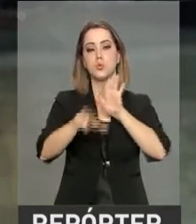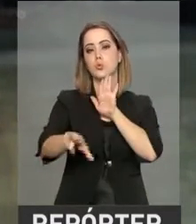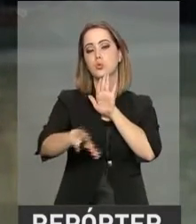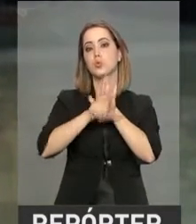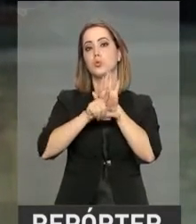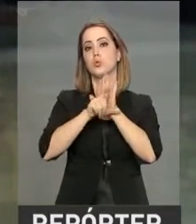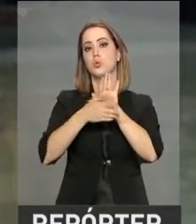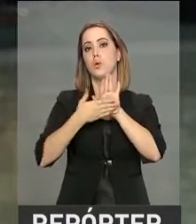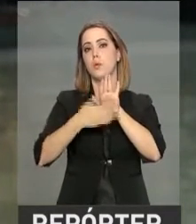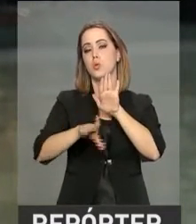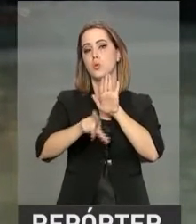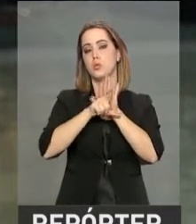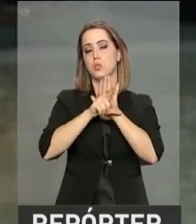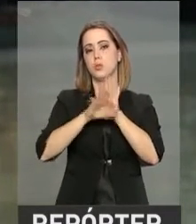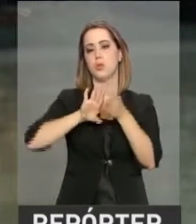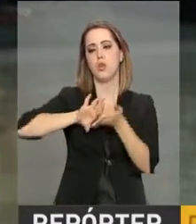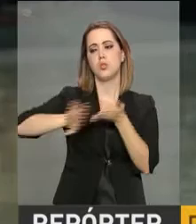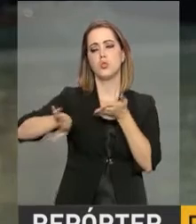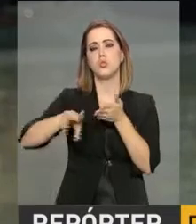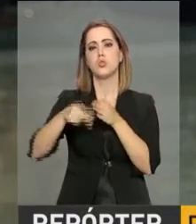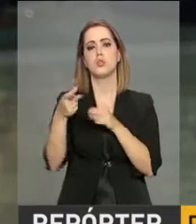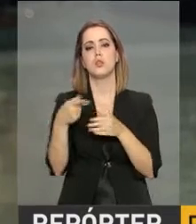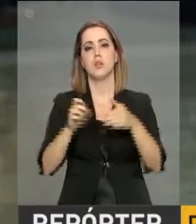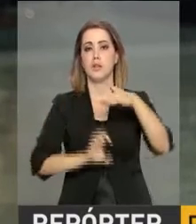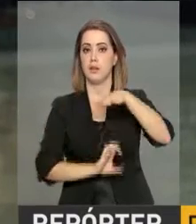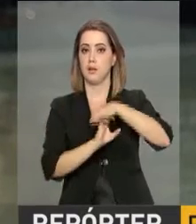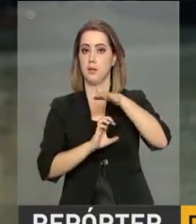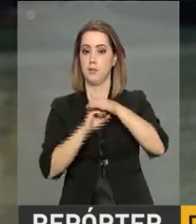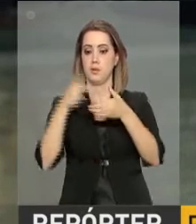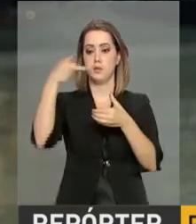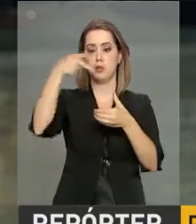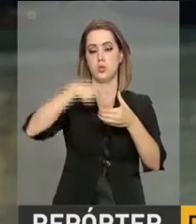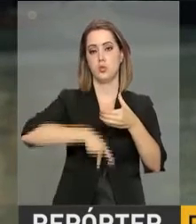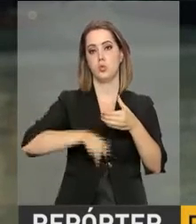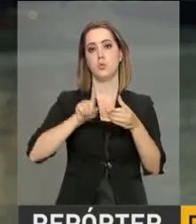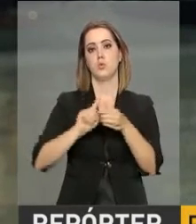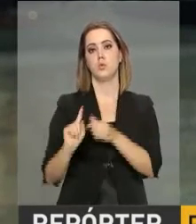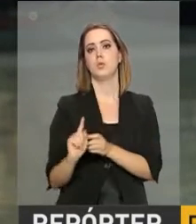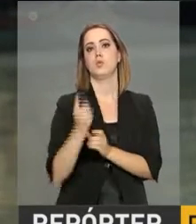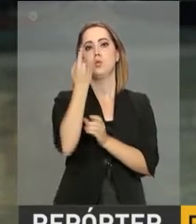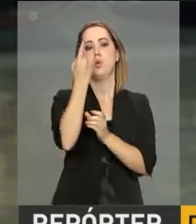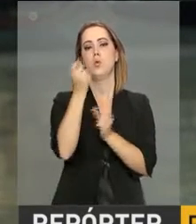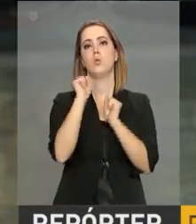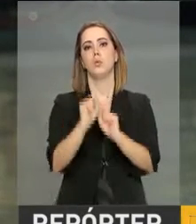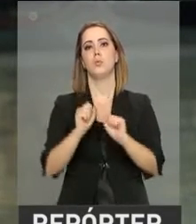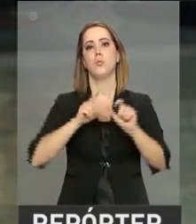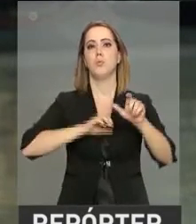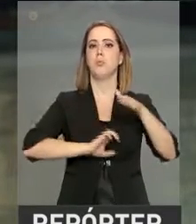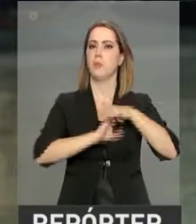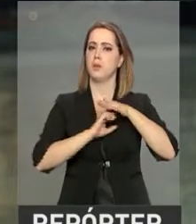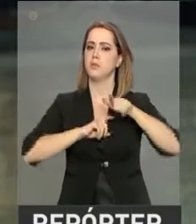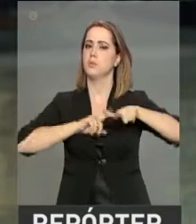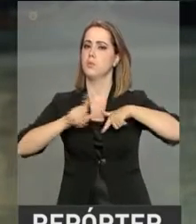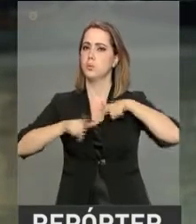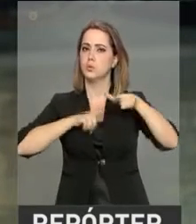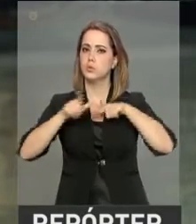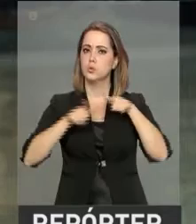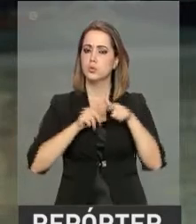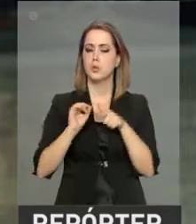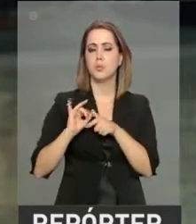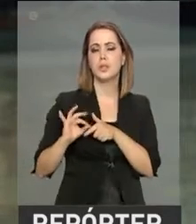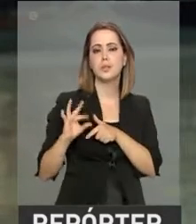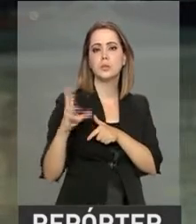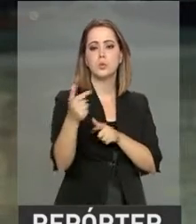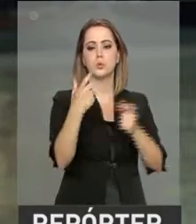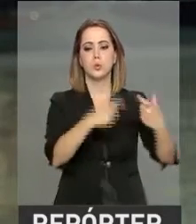obrigação da petrobras de ser a exploradora única de todos os campos de petróleo do pré sal com participação mínima de